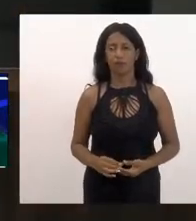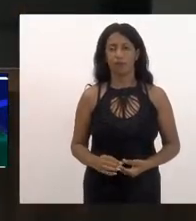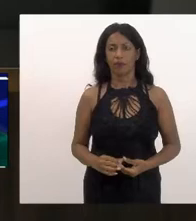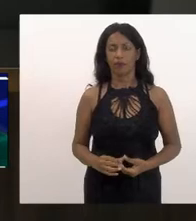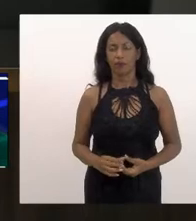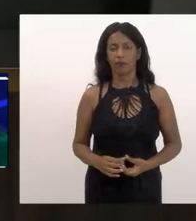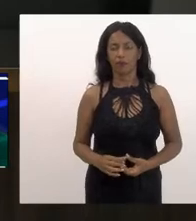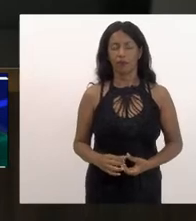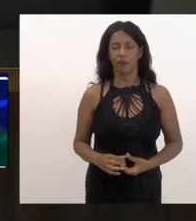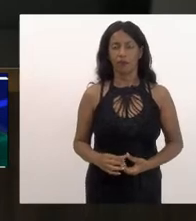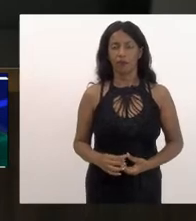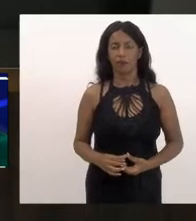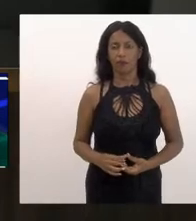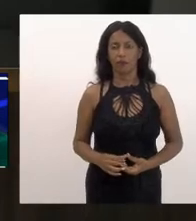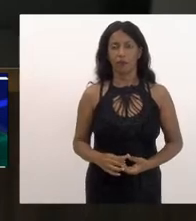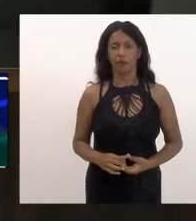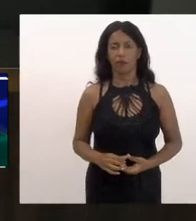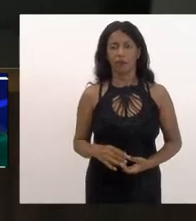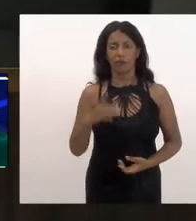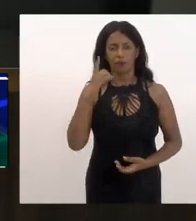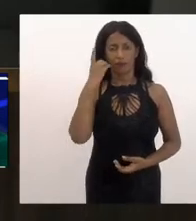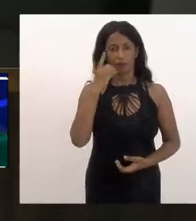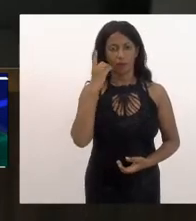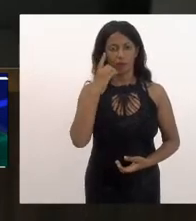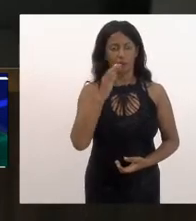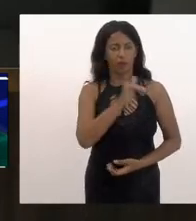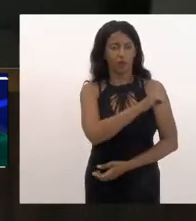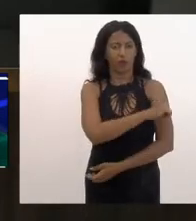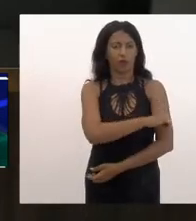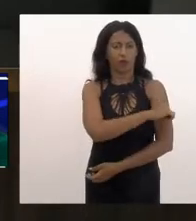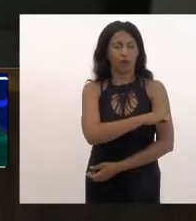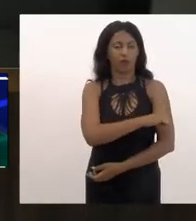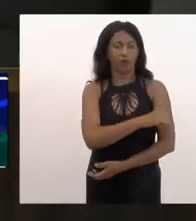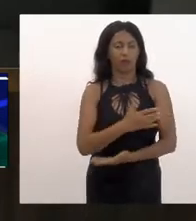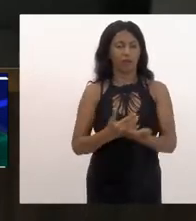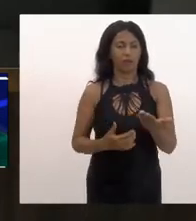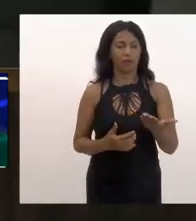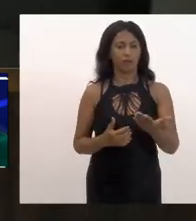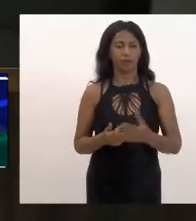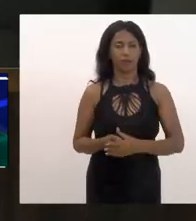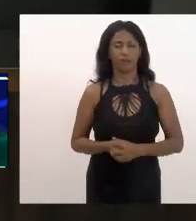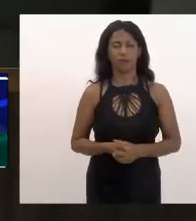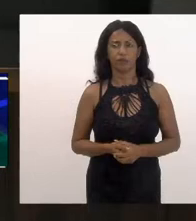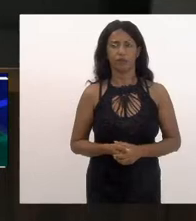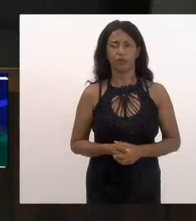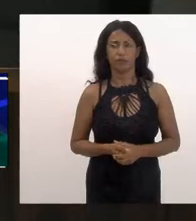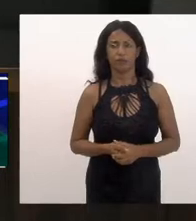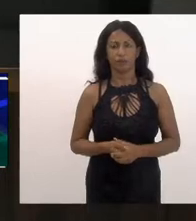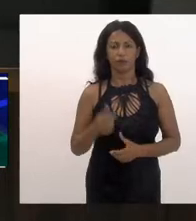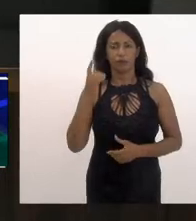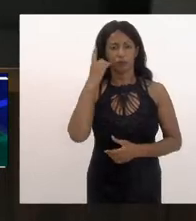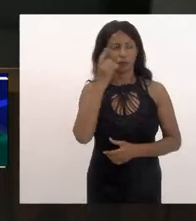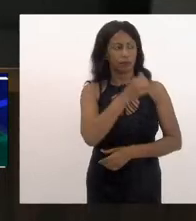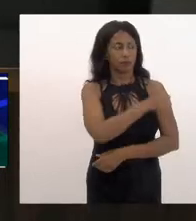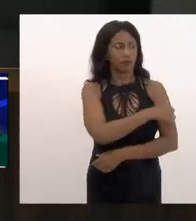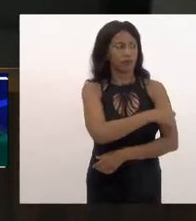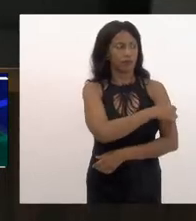Deputado Dionísio Lins. Deputada enfermeira Rejane. Deputada enfermeira